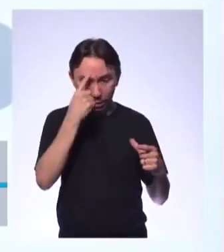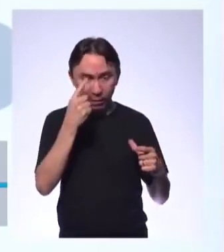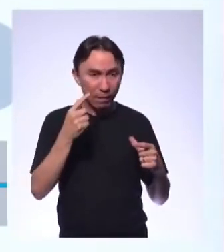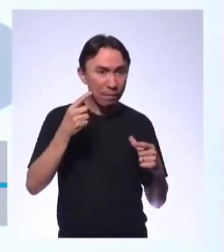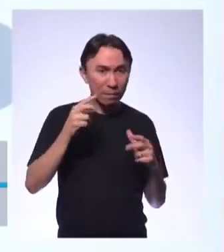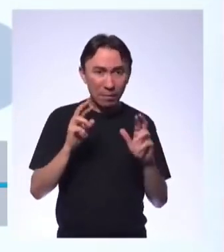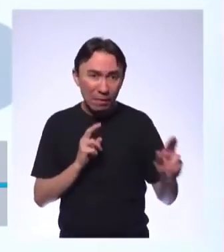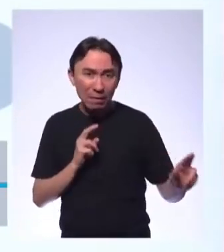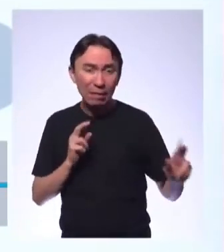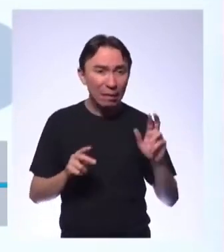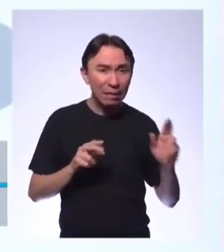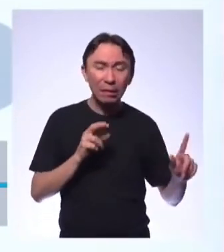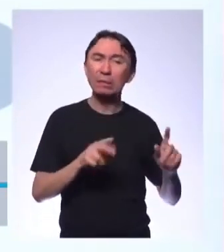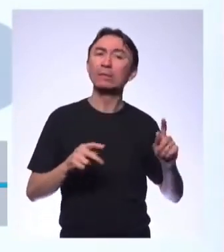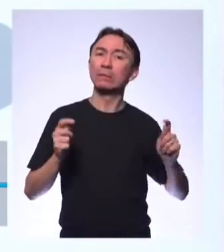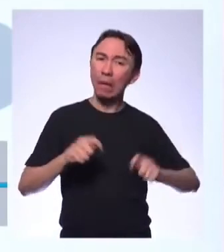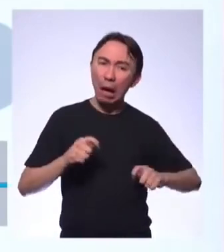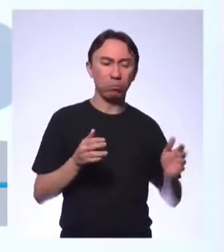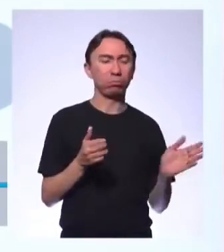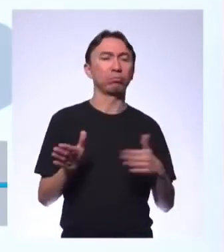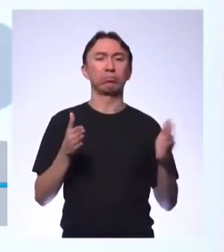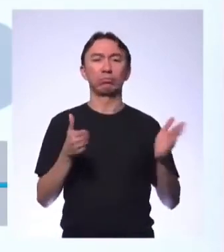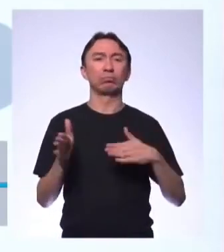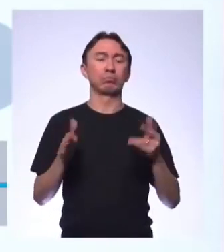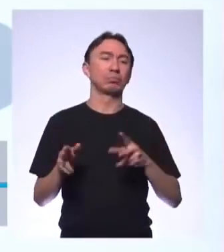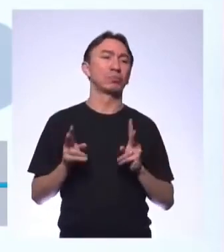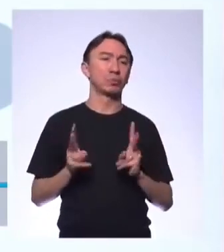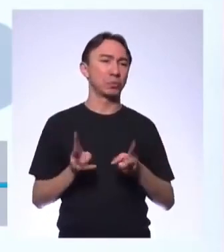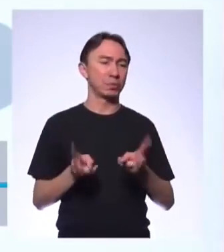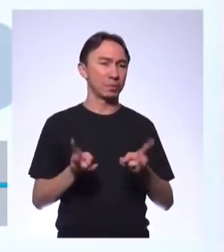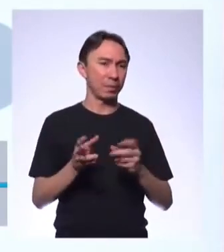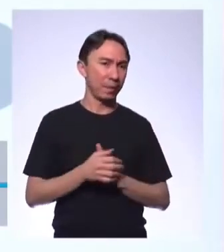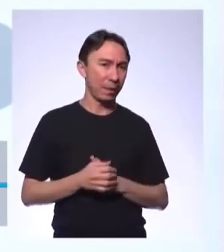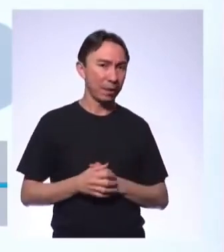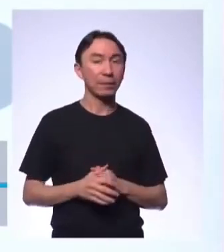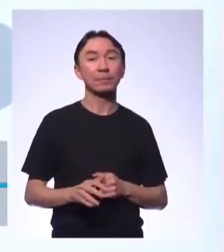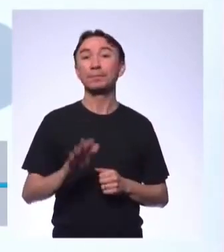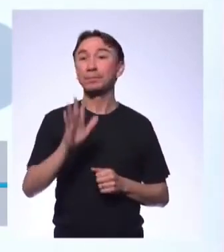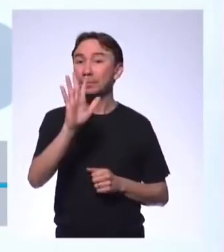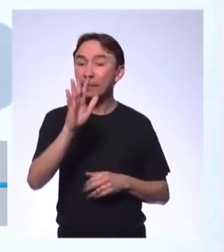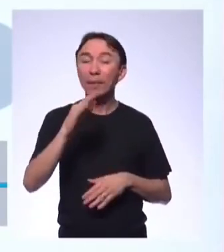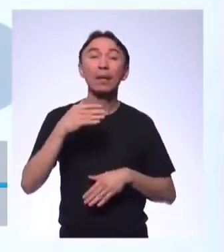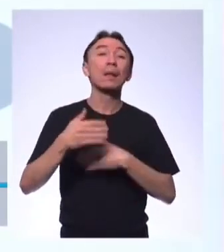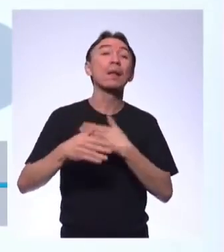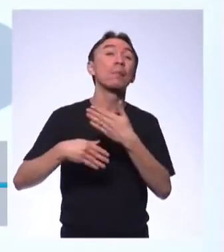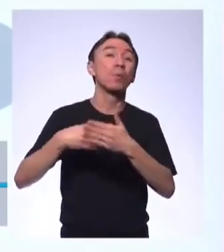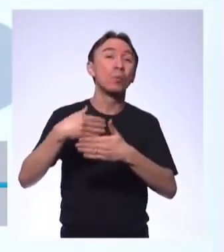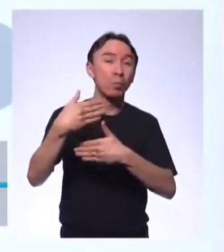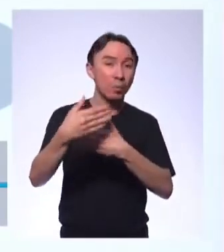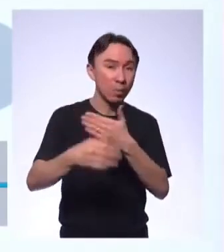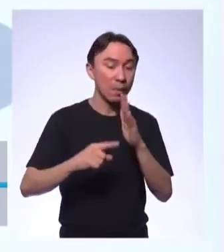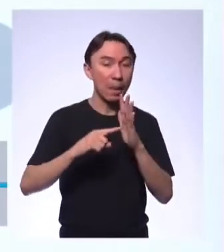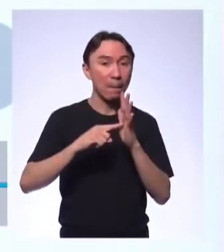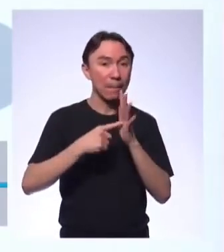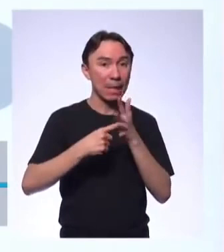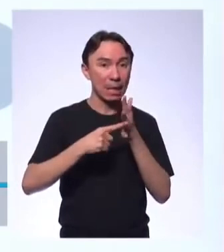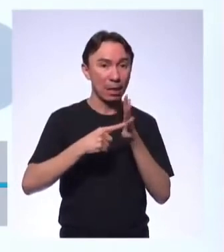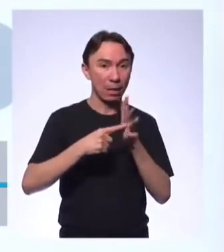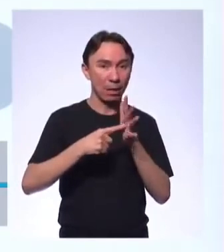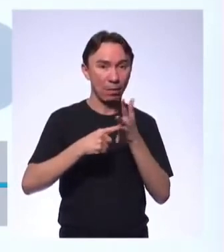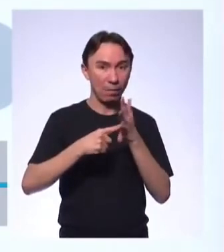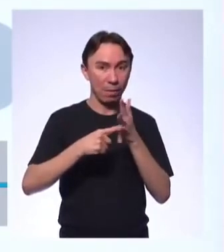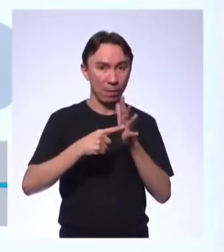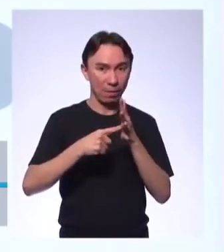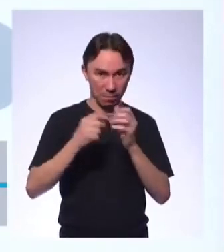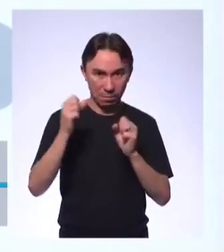continuar produzindo, tá? Já na maquinofatura, a coisa é um pouco diferente. Tá? Mas antes de a gente